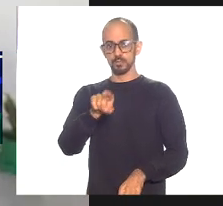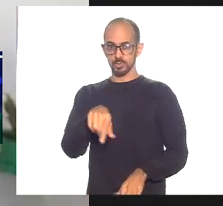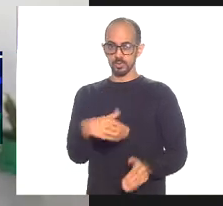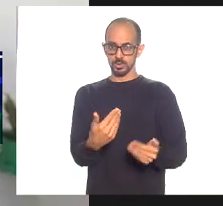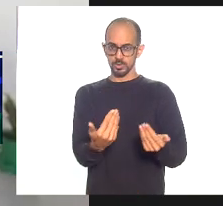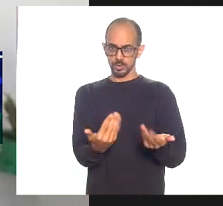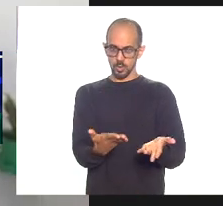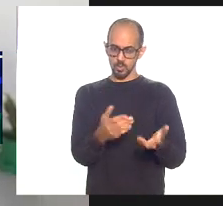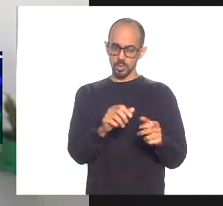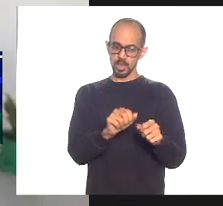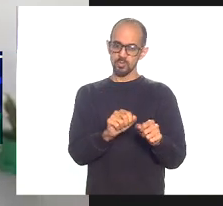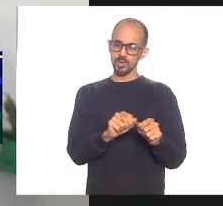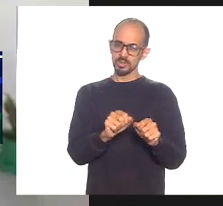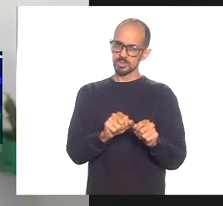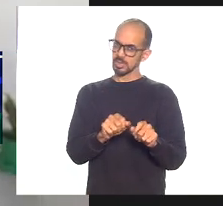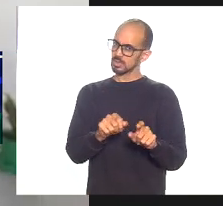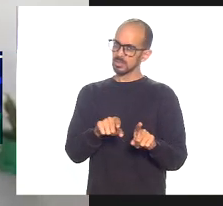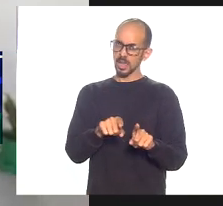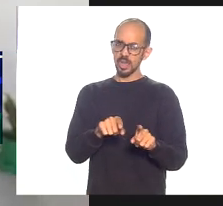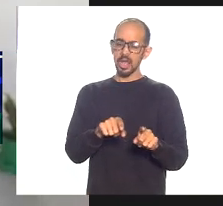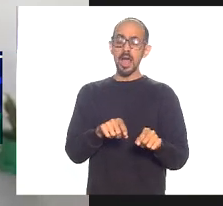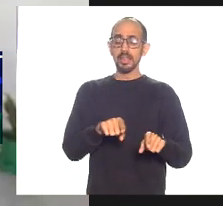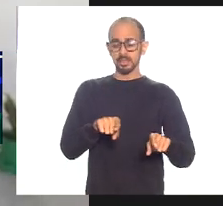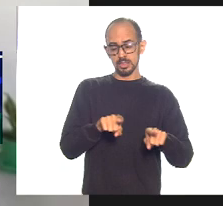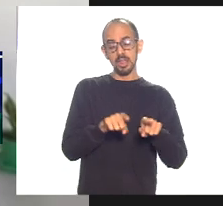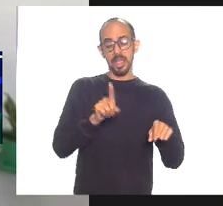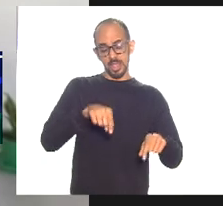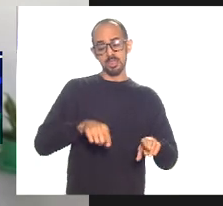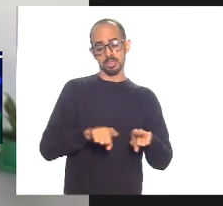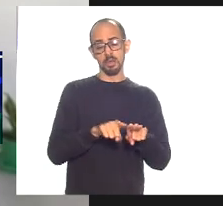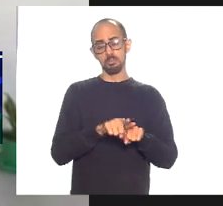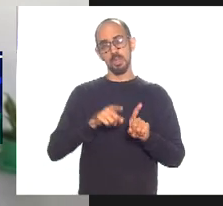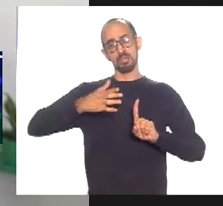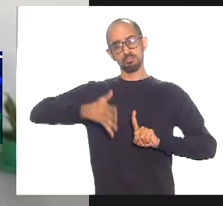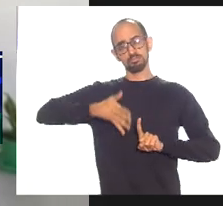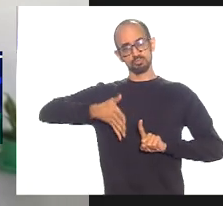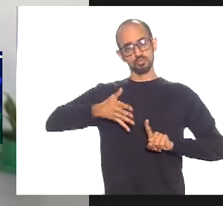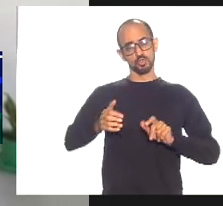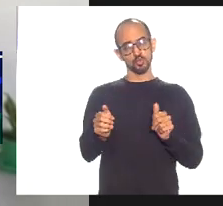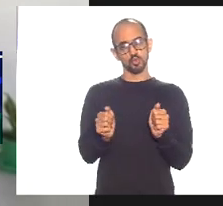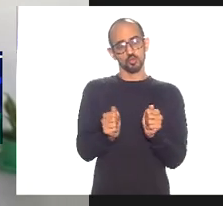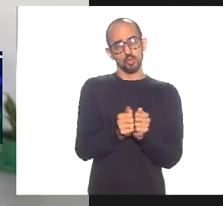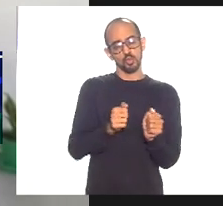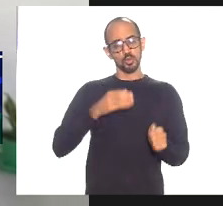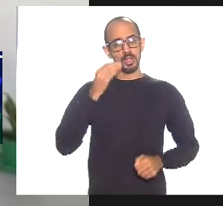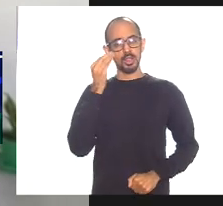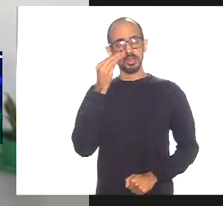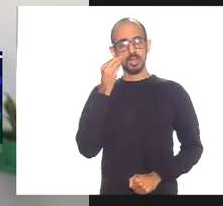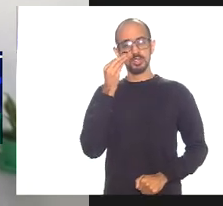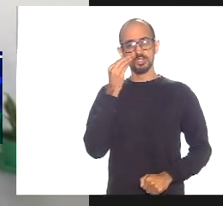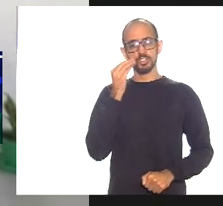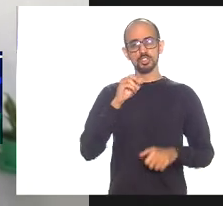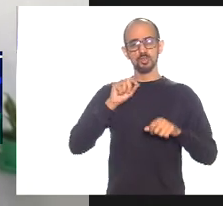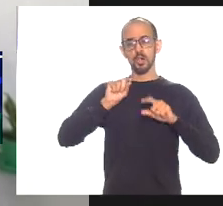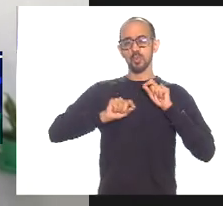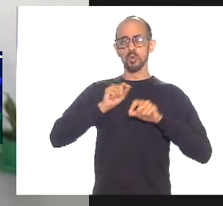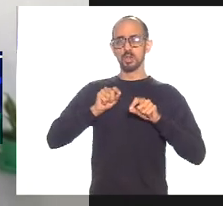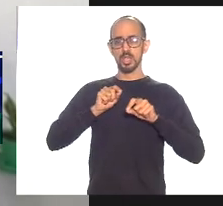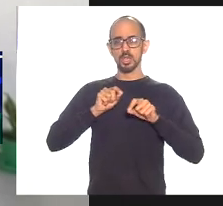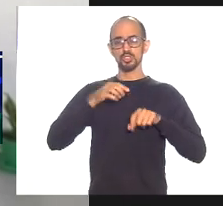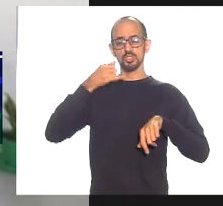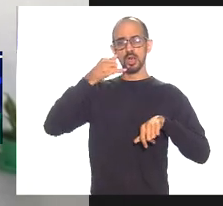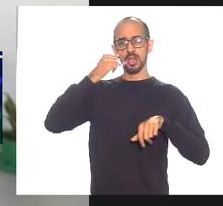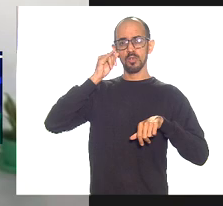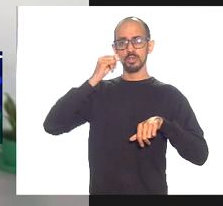fazer por aqui com a a tentativa de não só invisibilizar